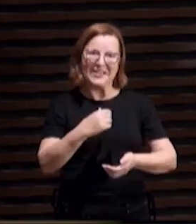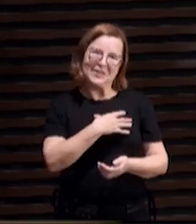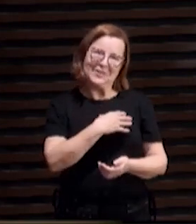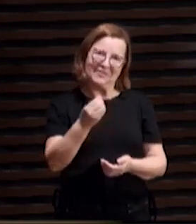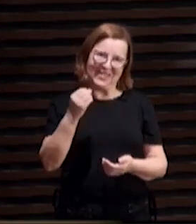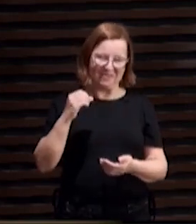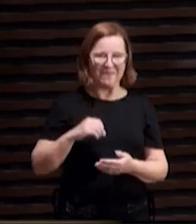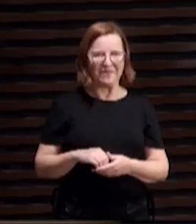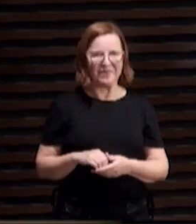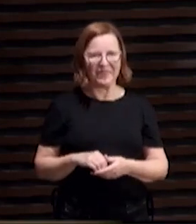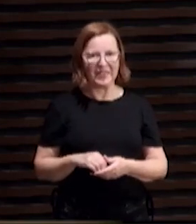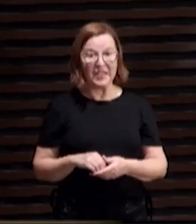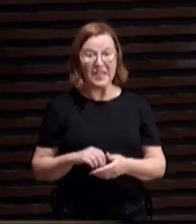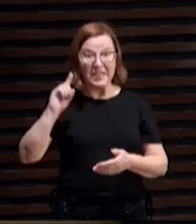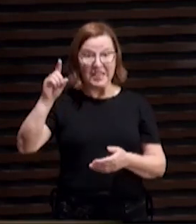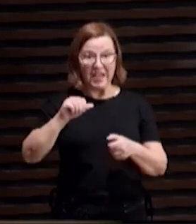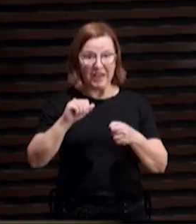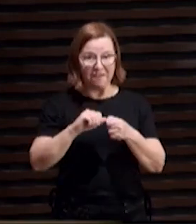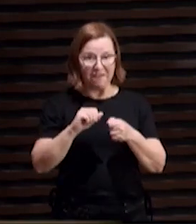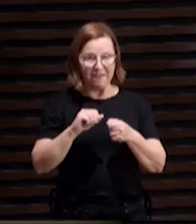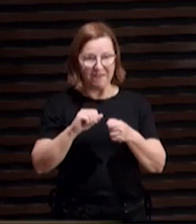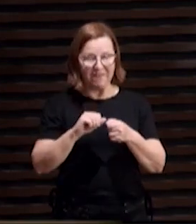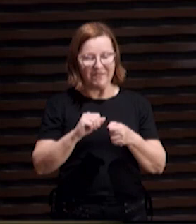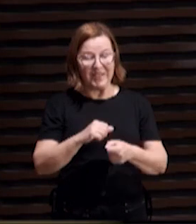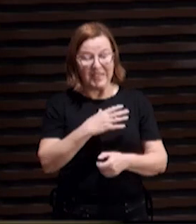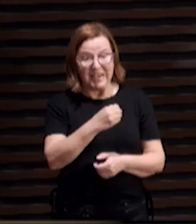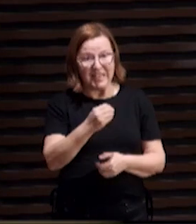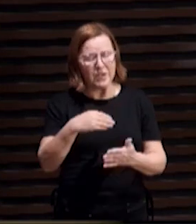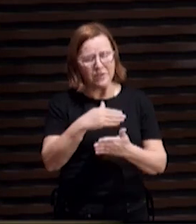a quem constituiu o herdeiro de todas as coisas.